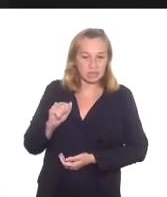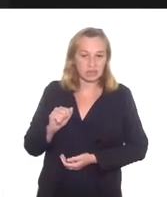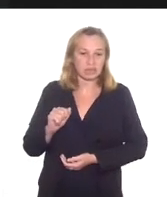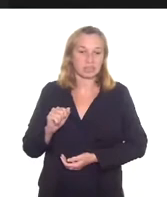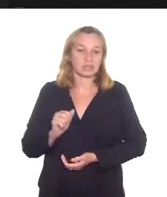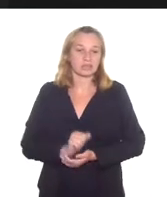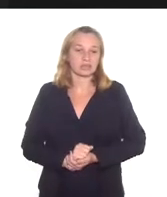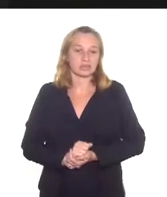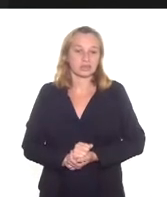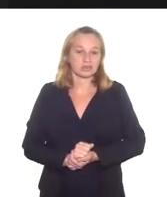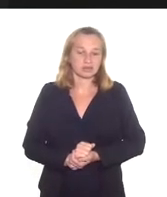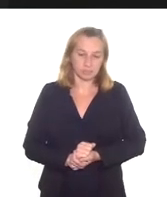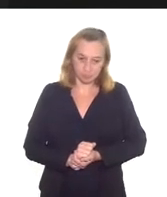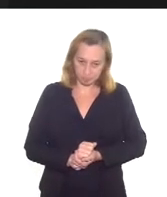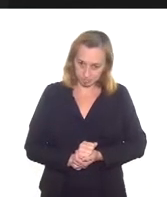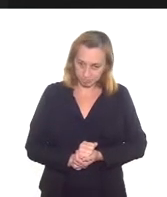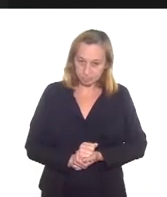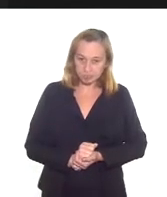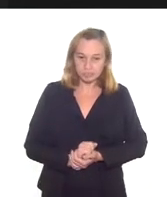área,